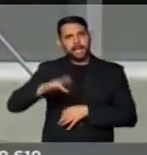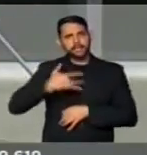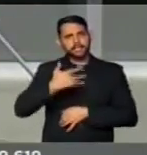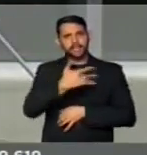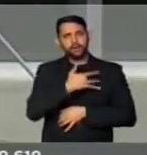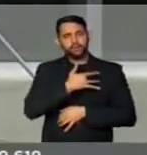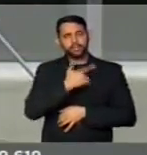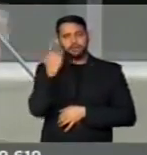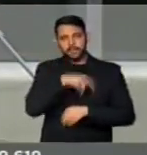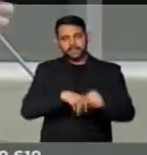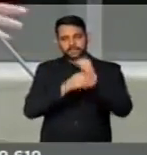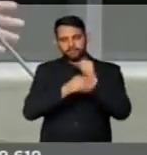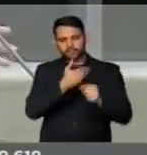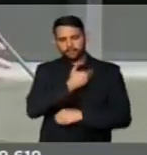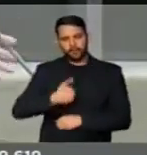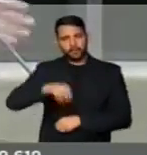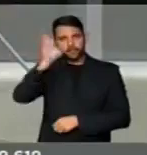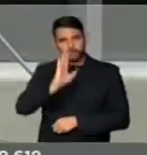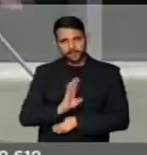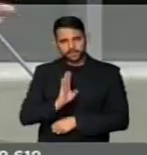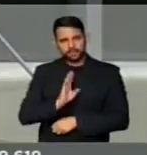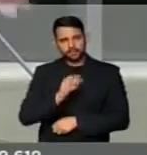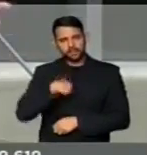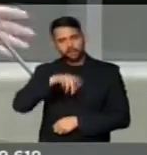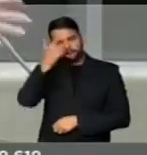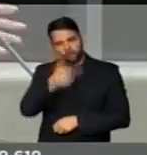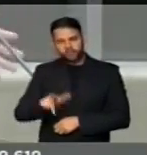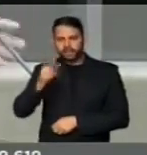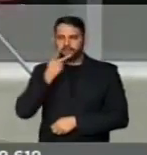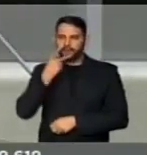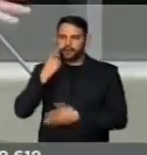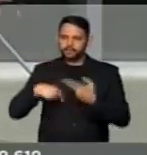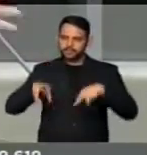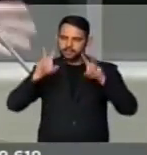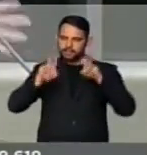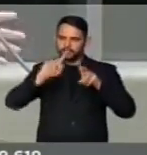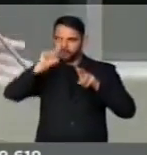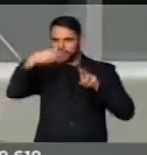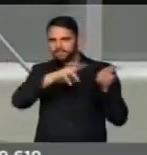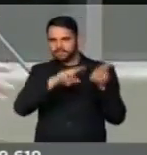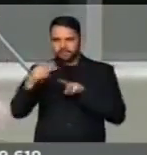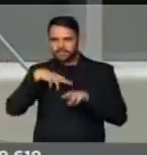e para a segurança pública do nosso país, que eu voltarei a falar sobre esse assunto na próxima semana, senhor presidente. Muito obrigado.